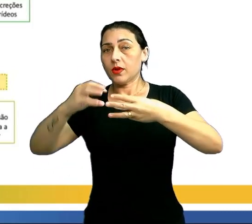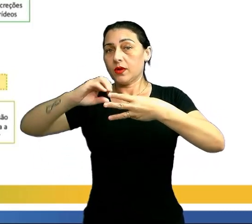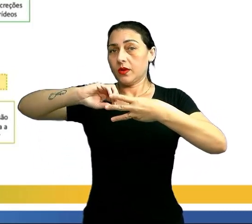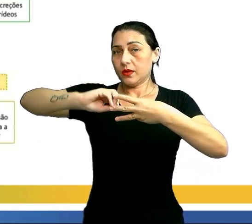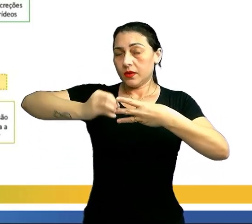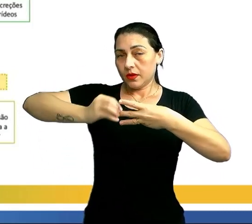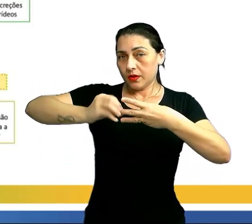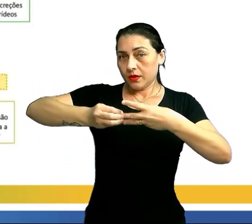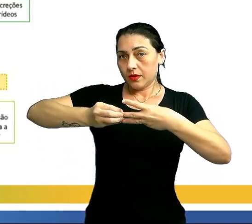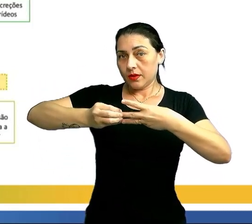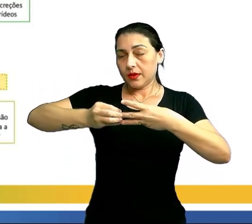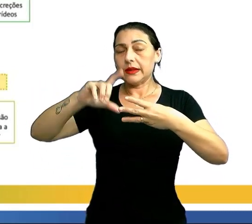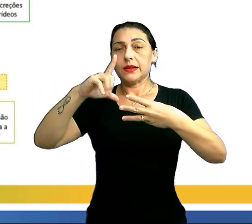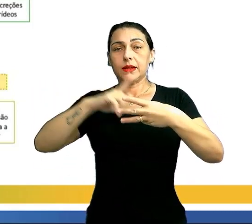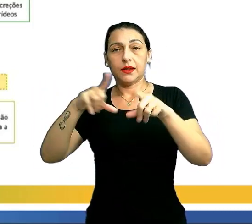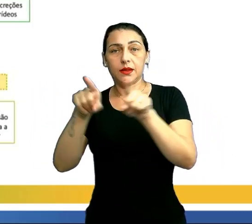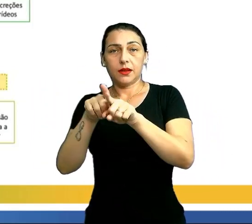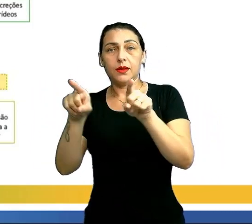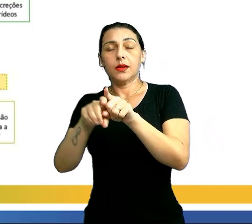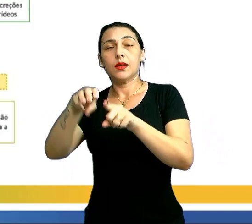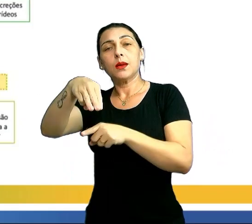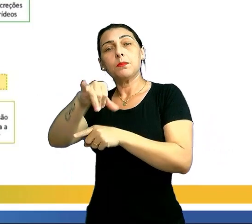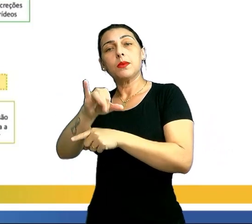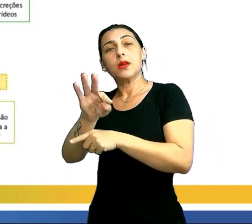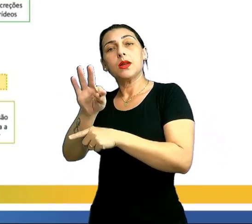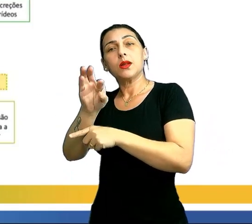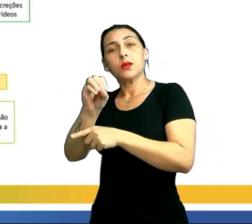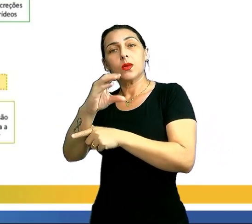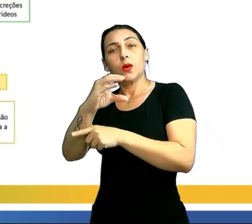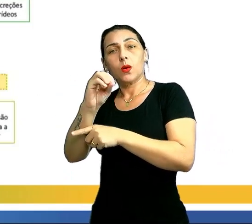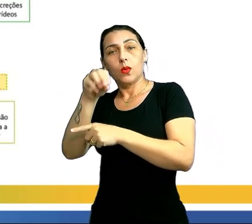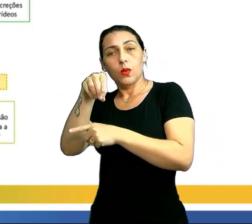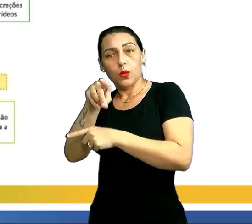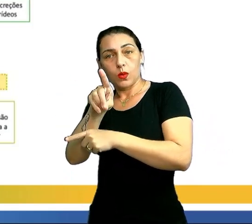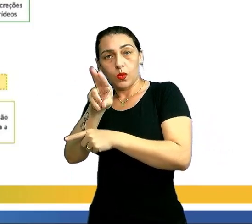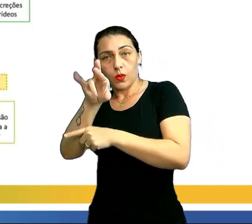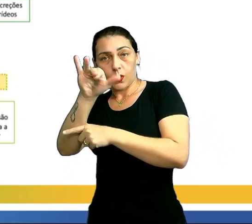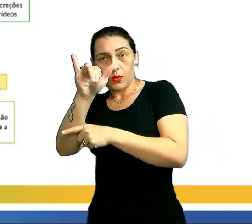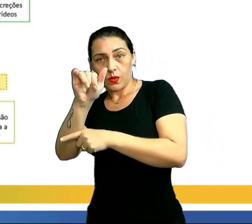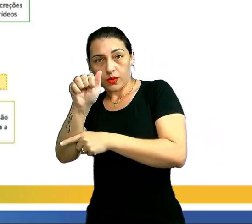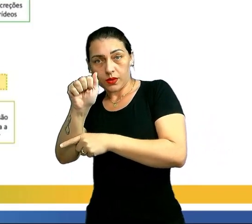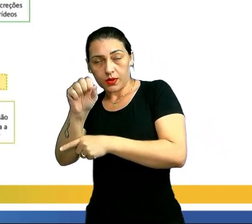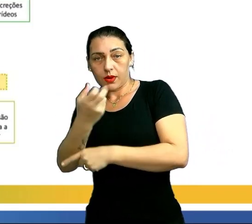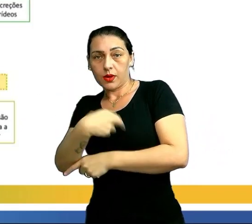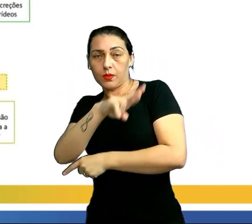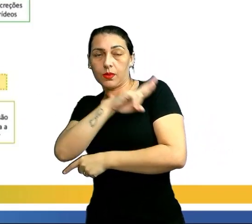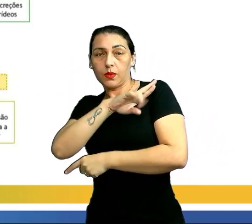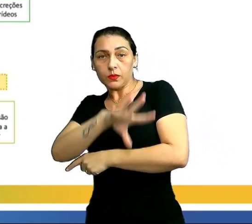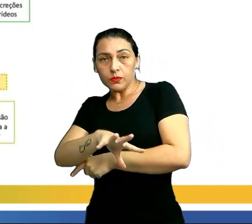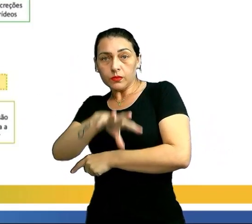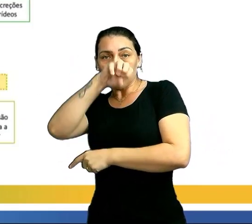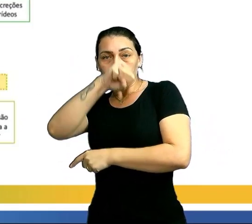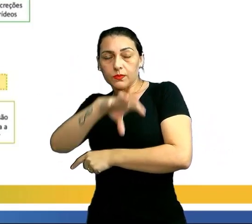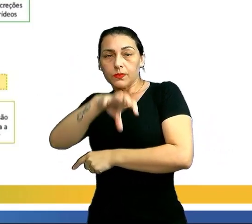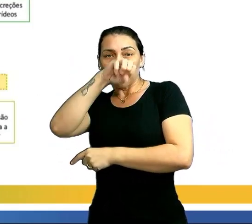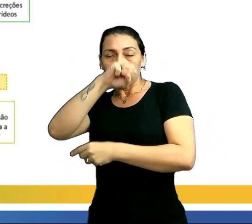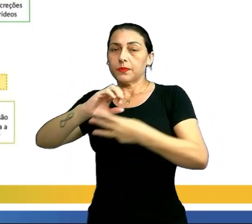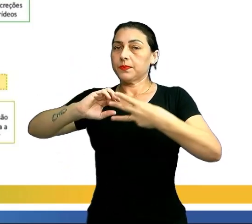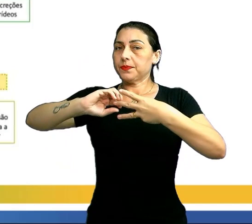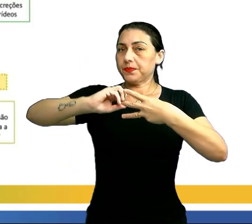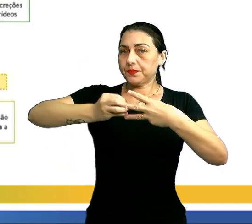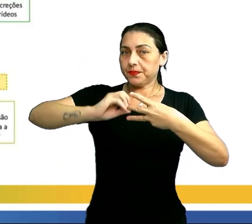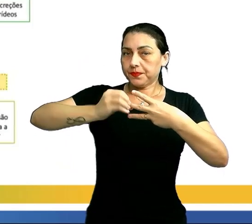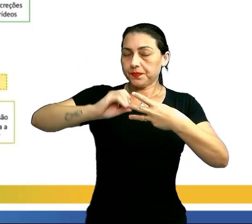célula. Tem também as mitocôndrias, que são as organelas responsáveis pela respiração celular.